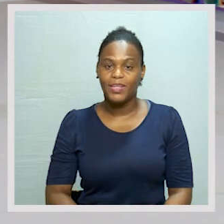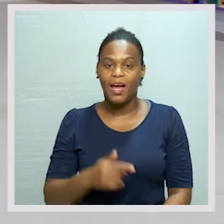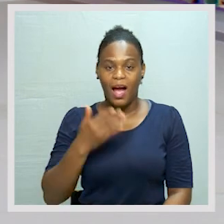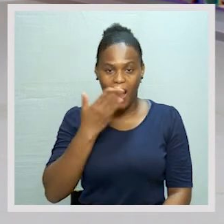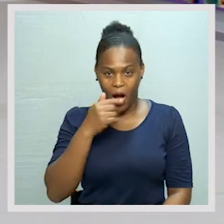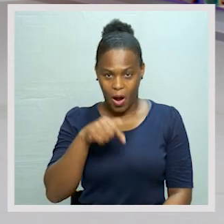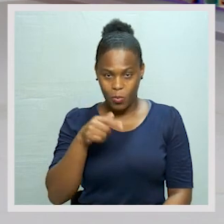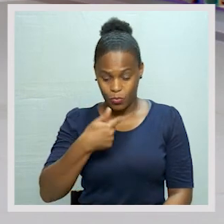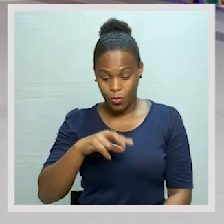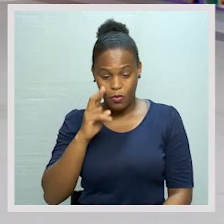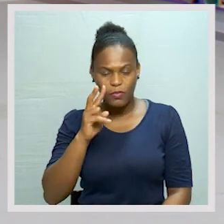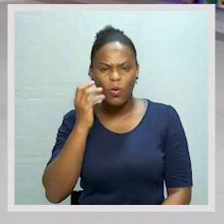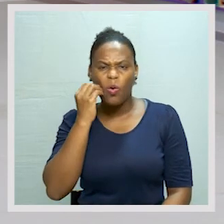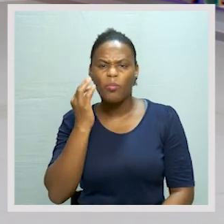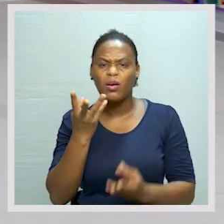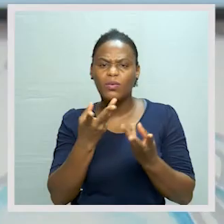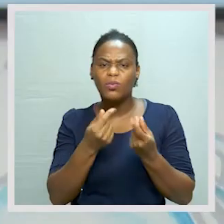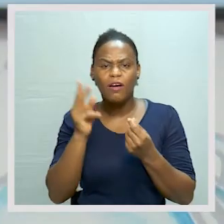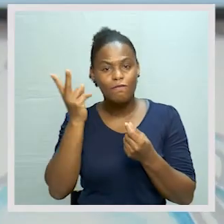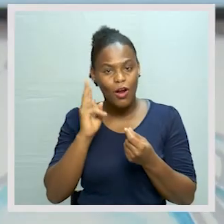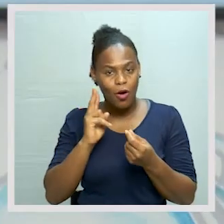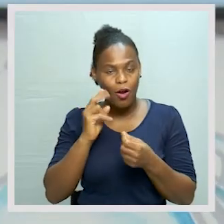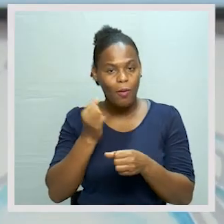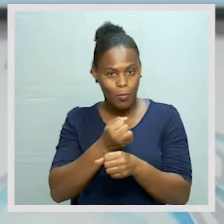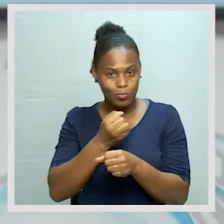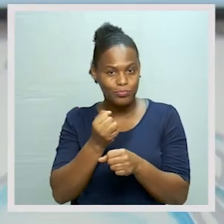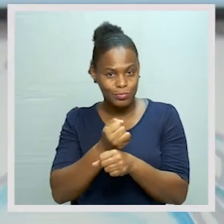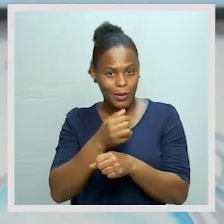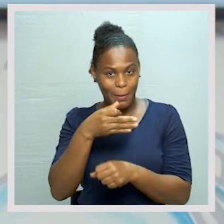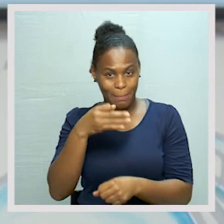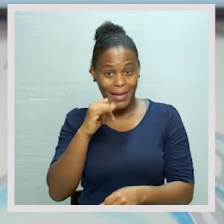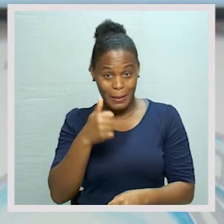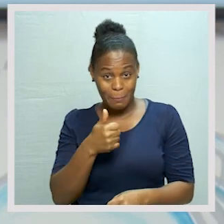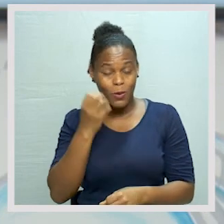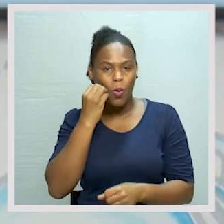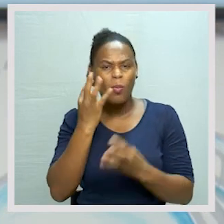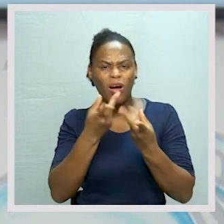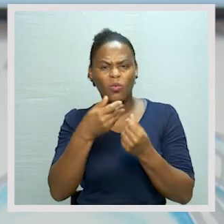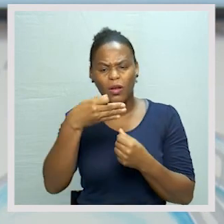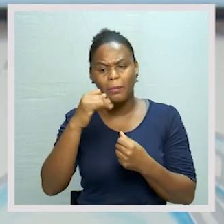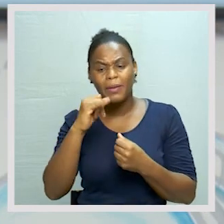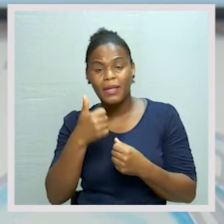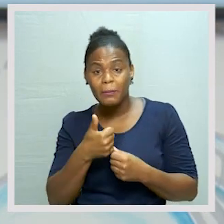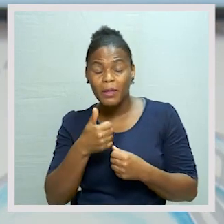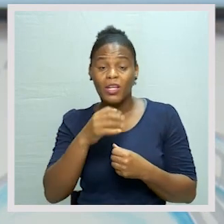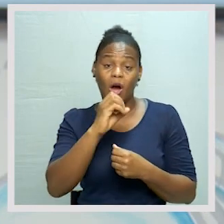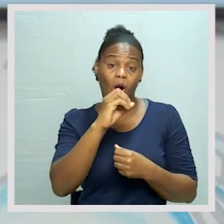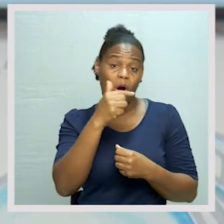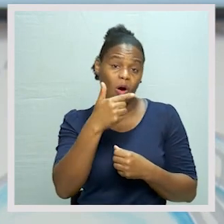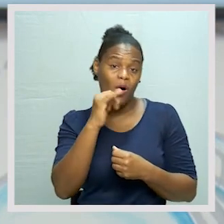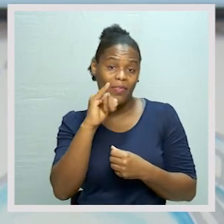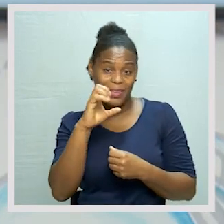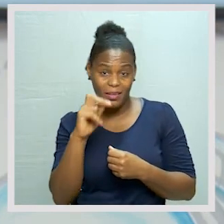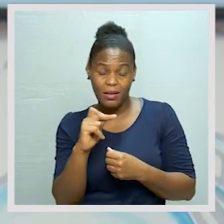Na aula de hoje, vimos como é que se calcula o valor da produção, o PIB, na ótica do rendimento. Na ótica